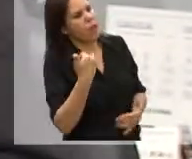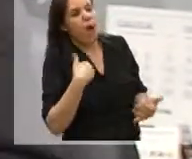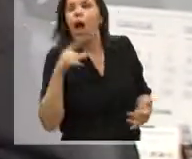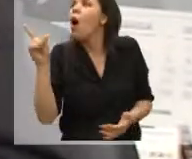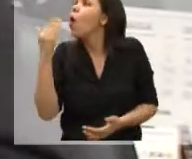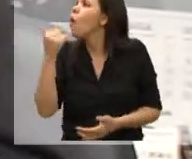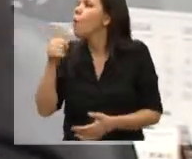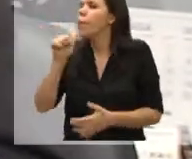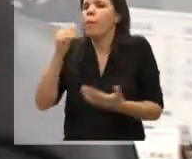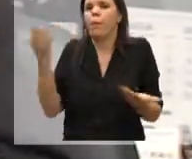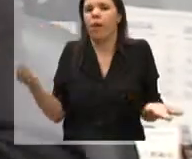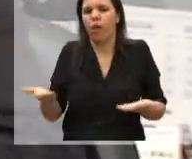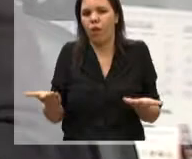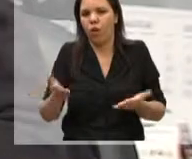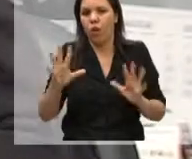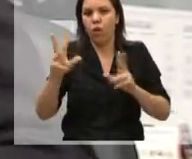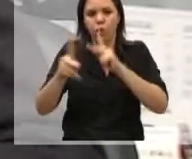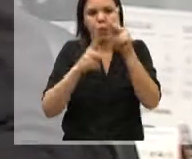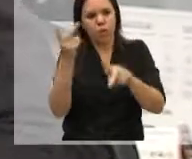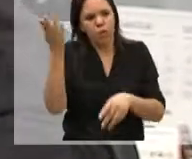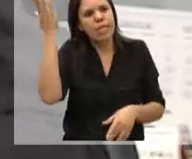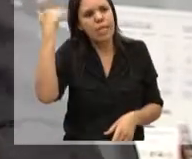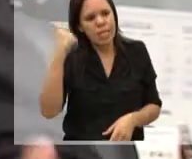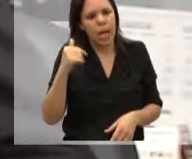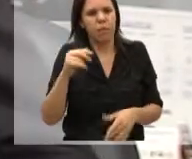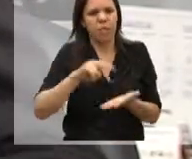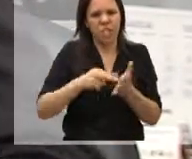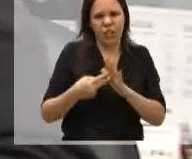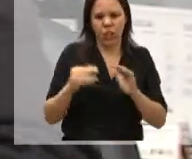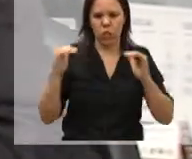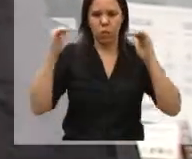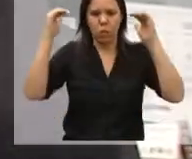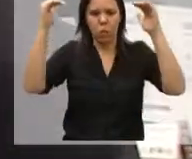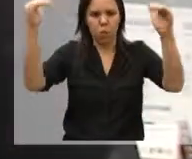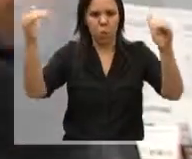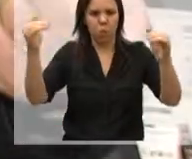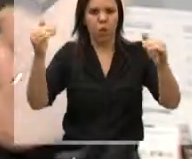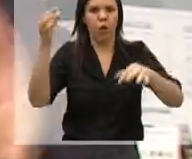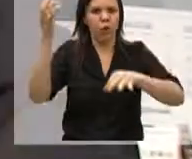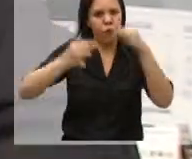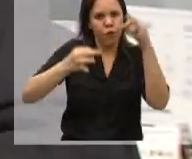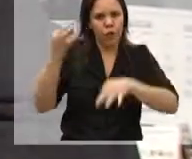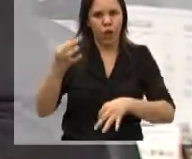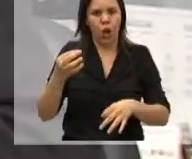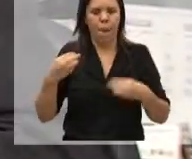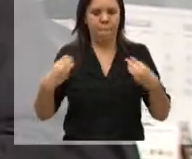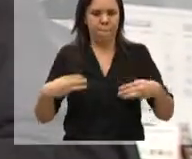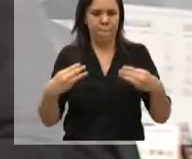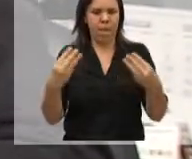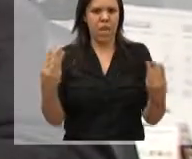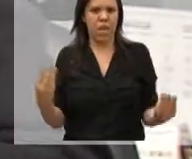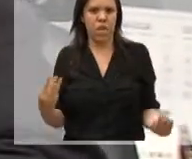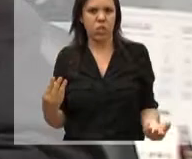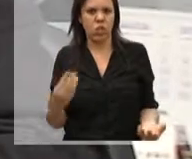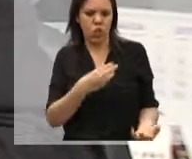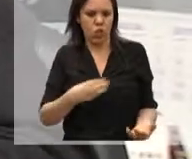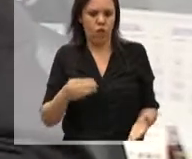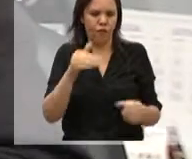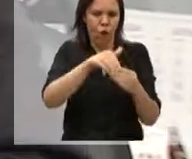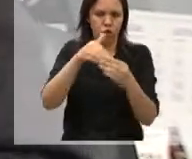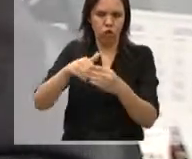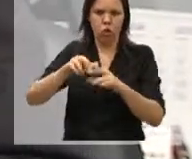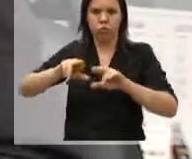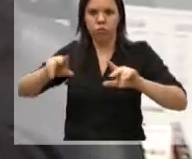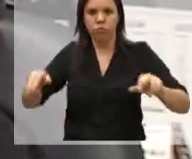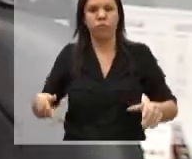beber. Né? Hoje não, hoje o pessoal fala de Superior Tribunal Federal, que o ministro votou assim, outro votou assado, tal. Então